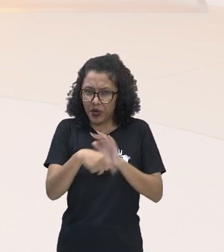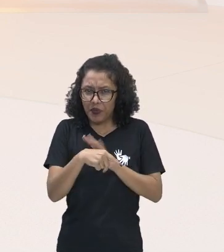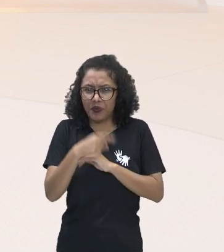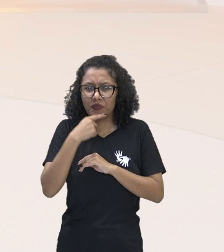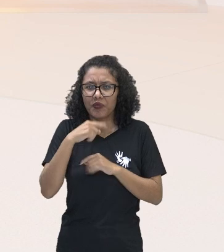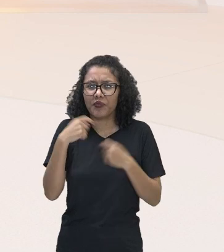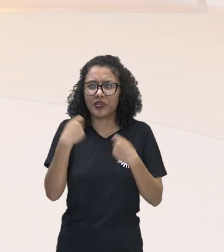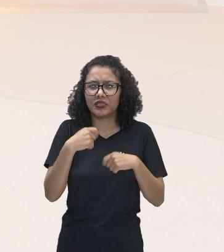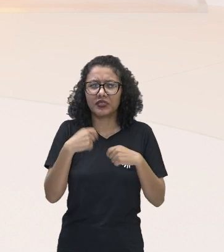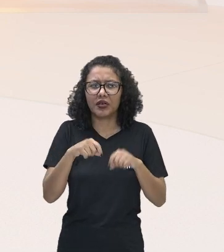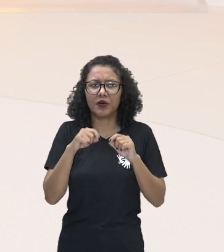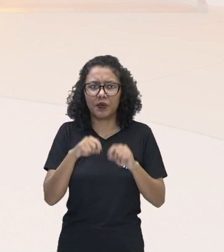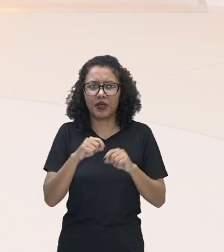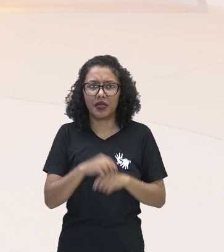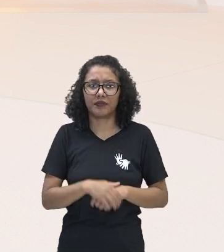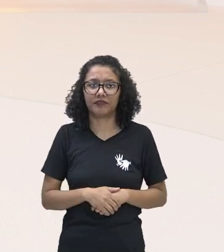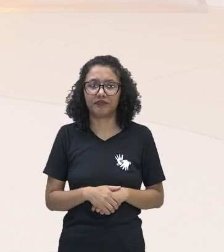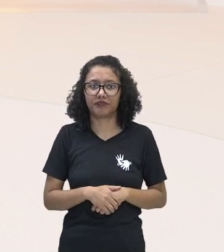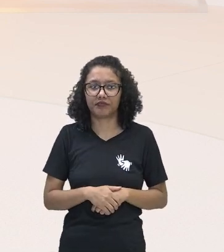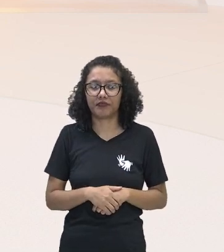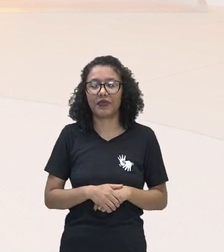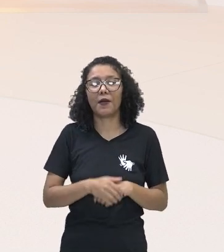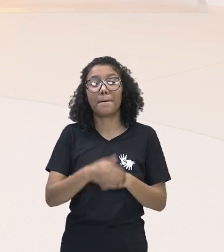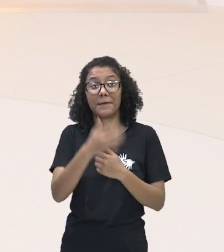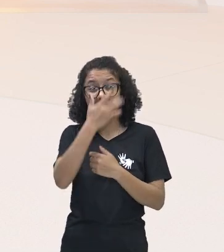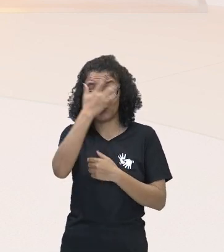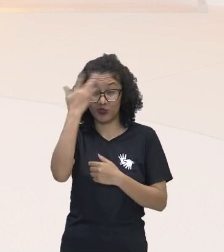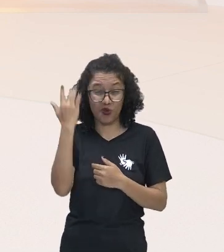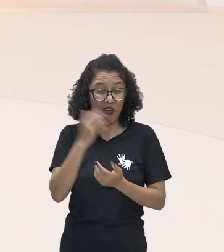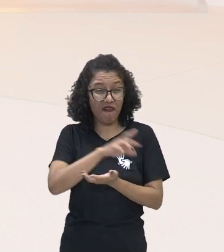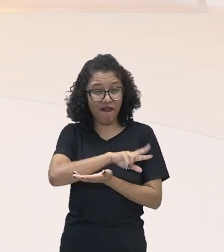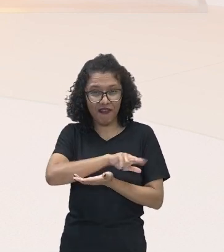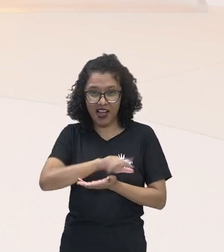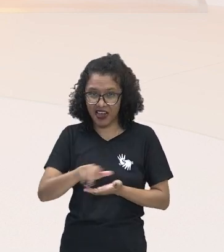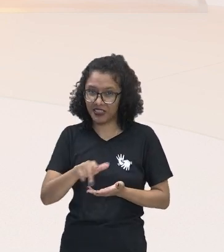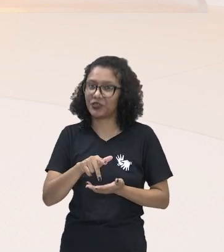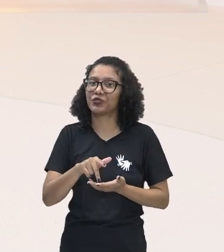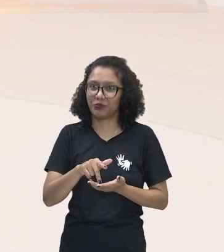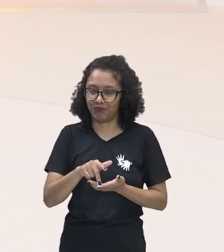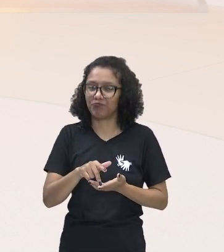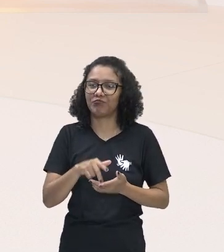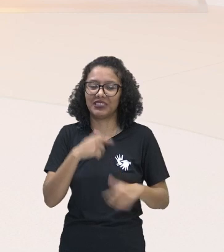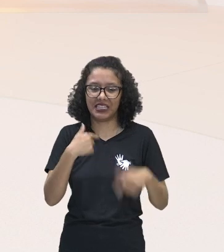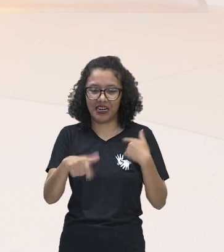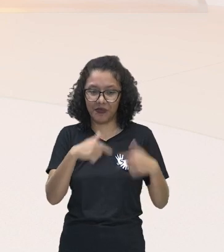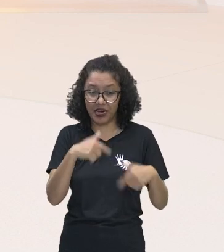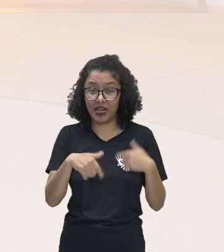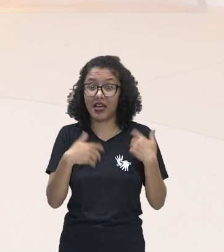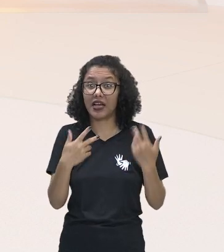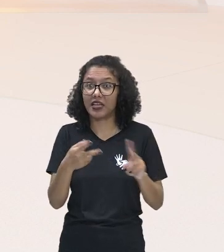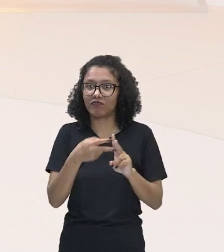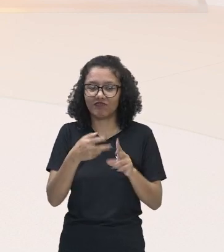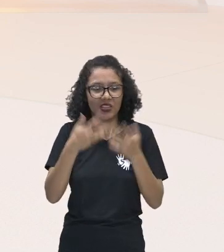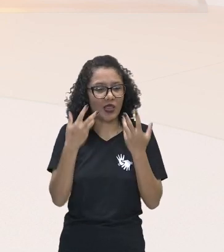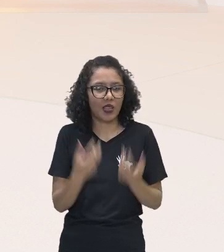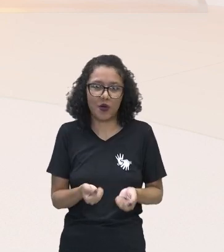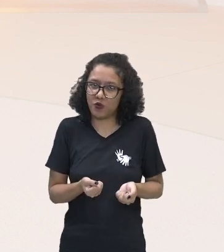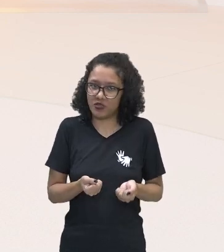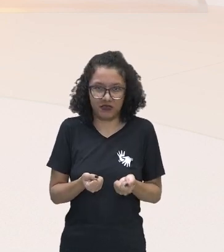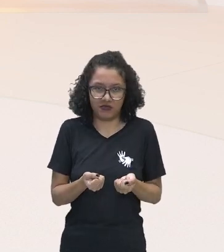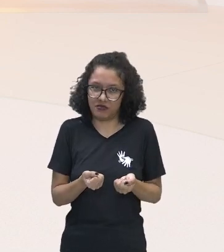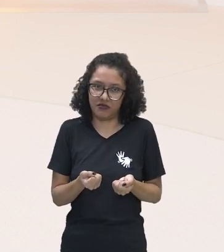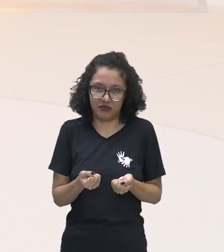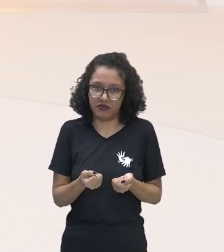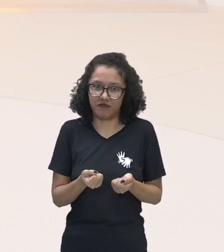demanda uma grande quantidade de mão de obra. E os indígenas estavam resistindo a esse